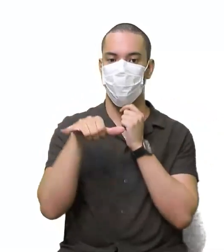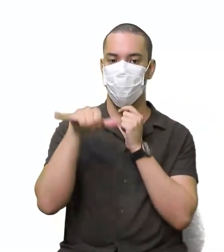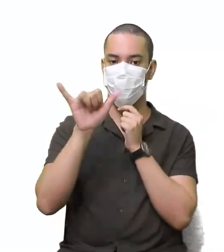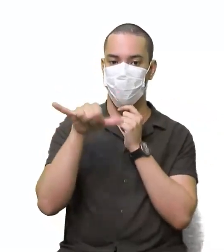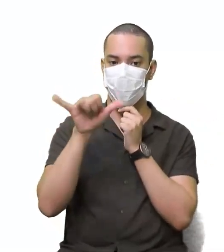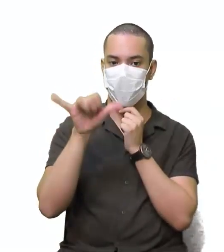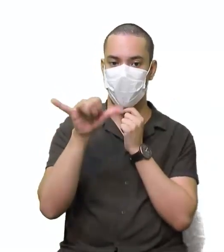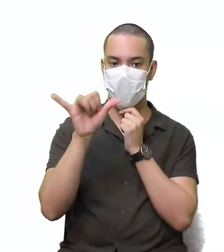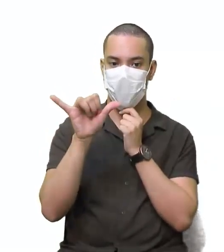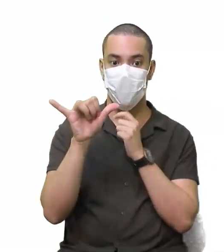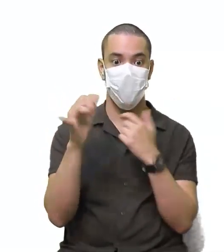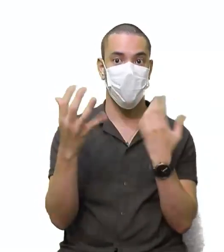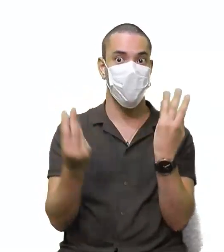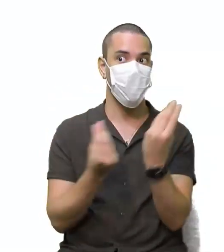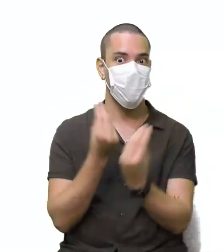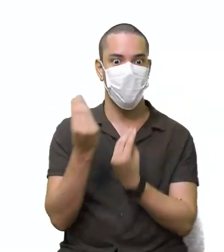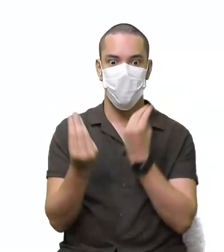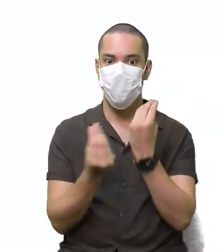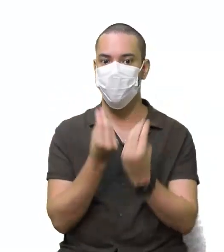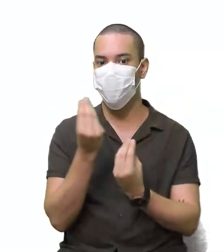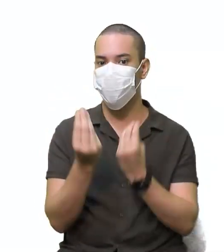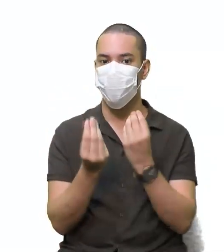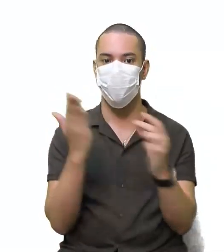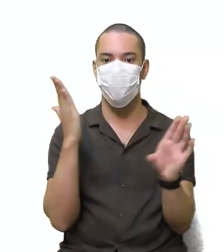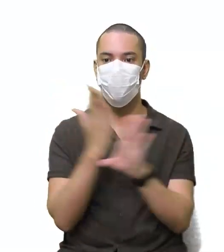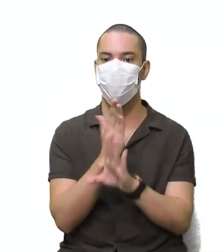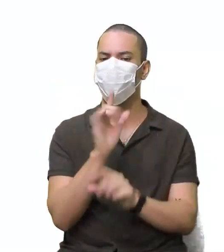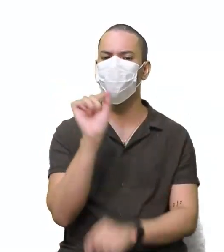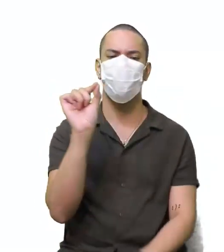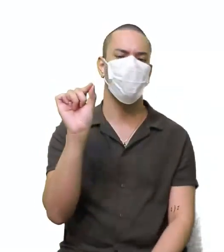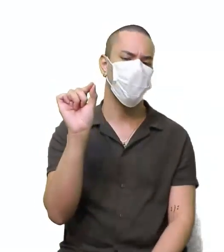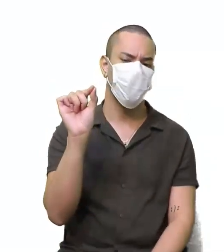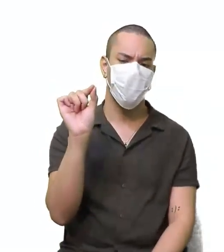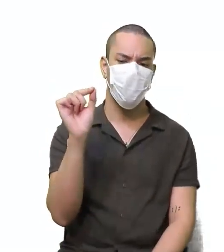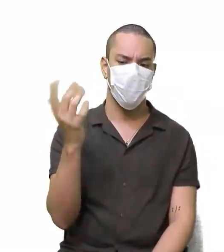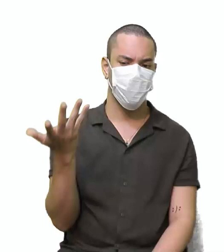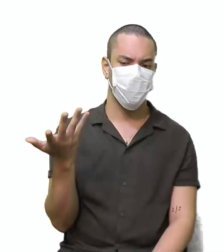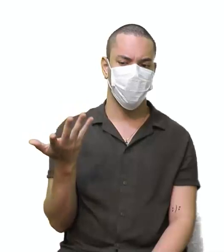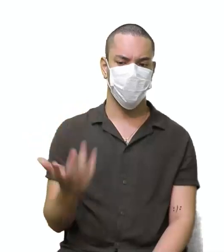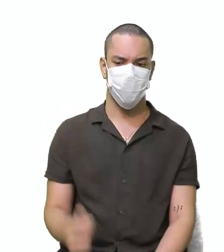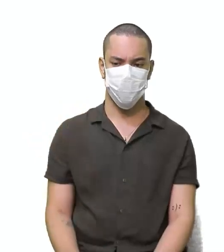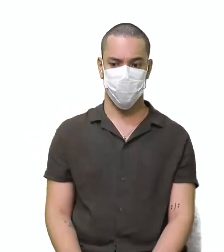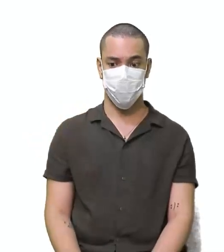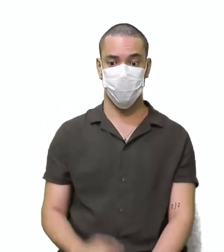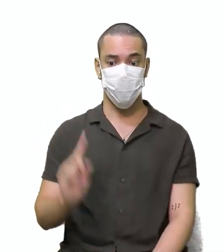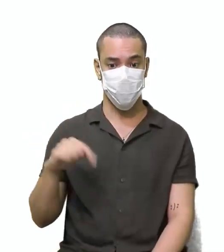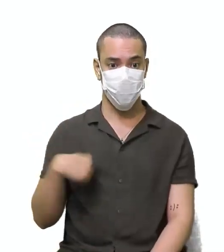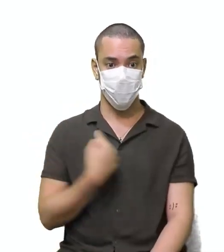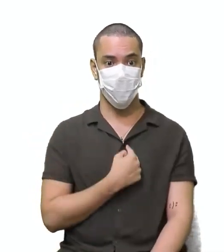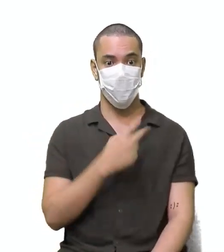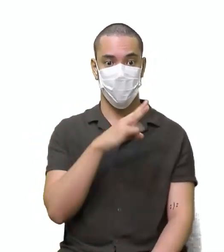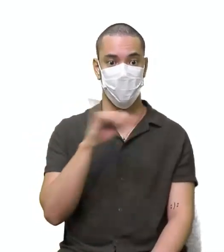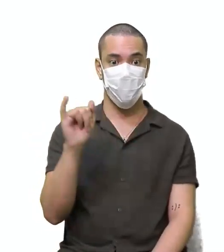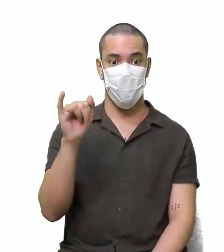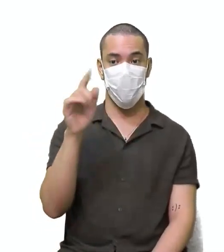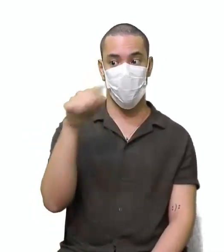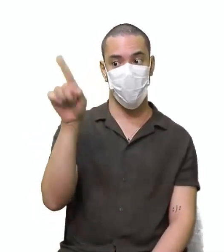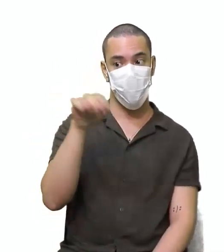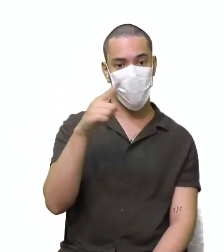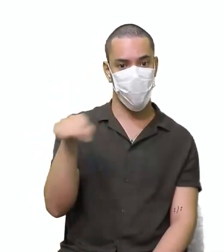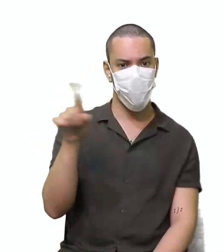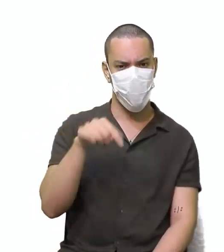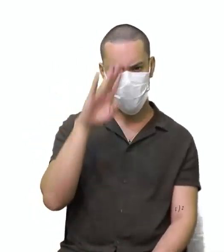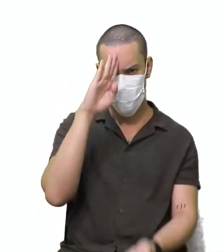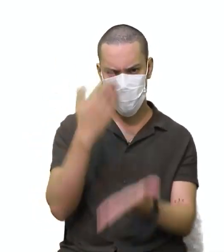ao Y é o caso de quê, hein? Aí a gente vai dar as alternativas. Eu creio que você está com essa resposta